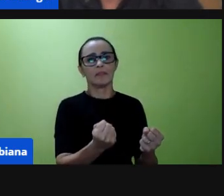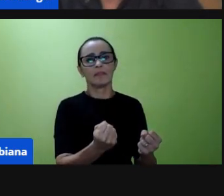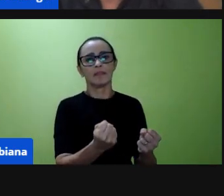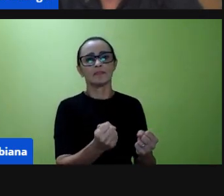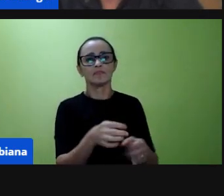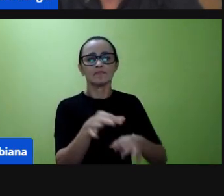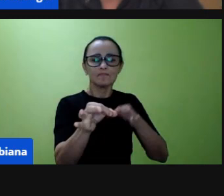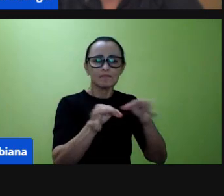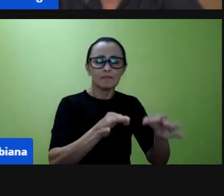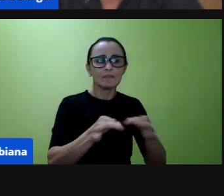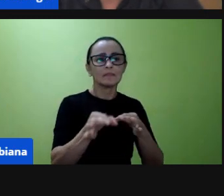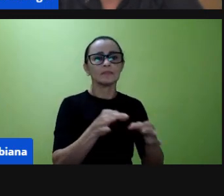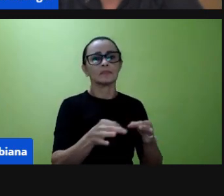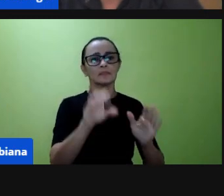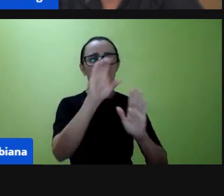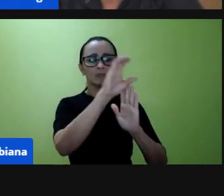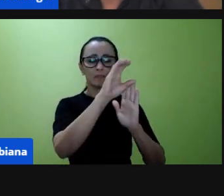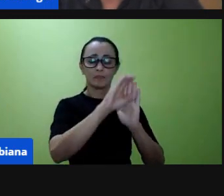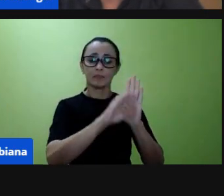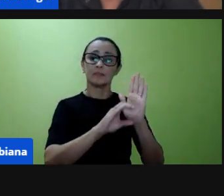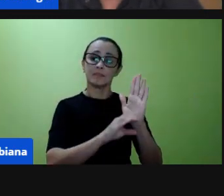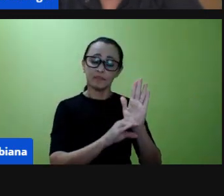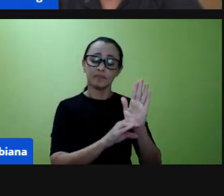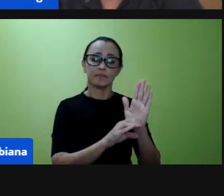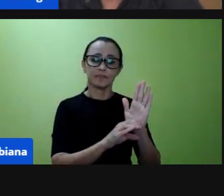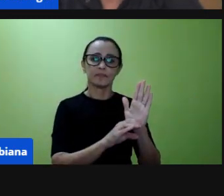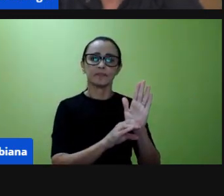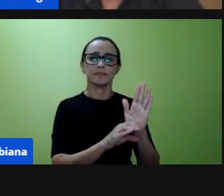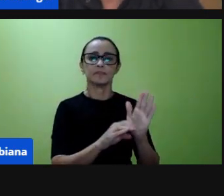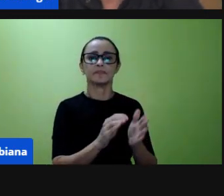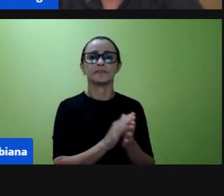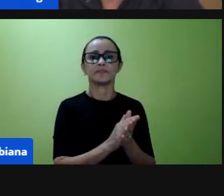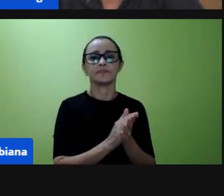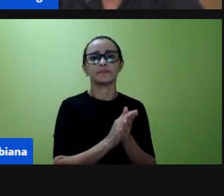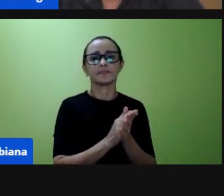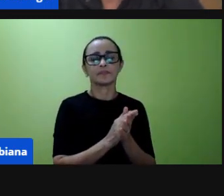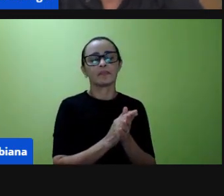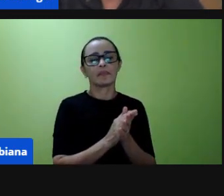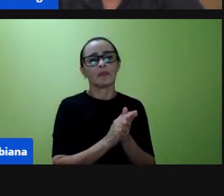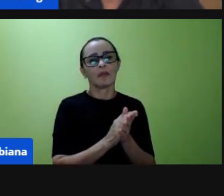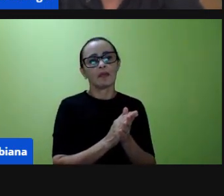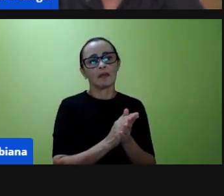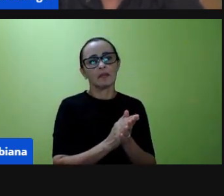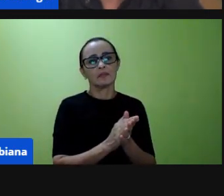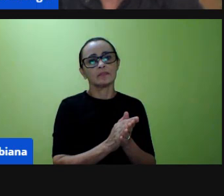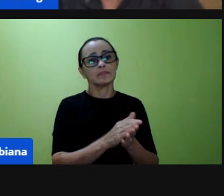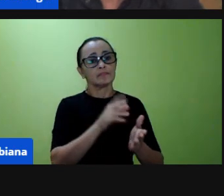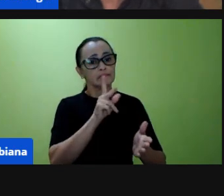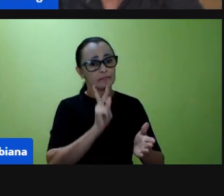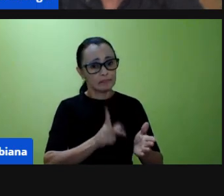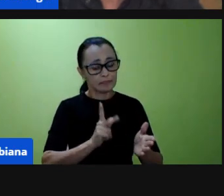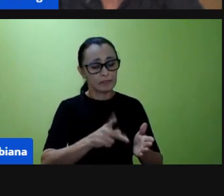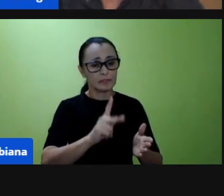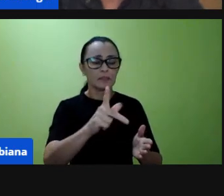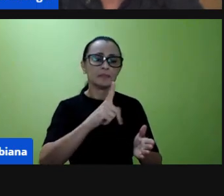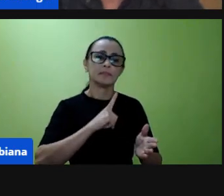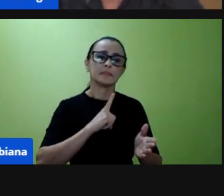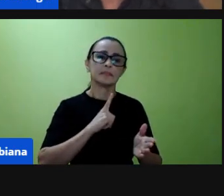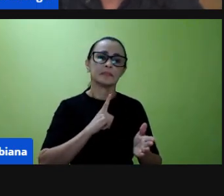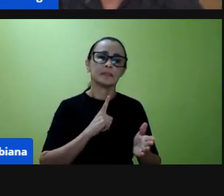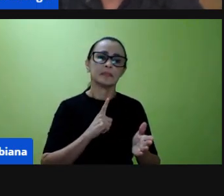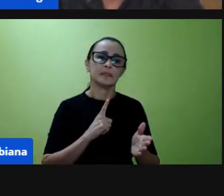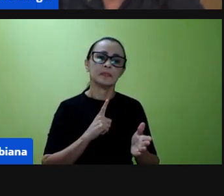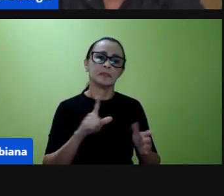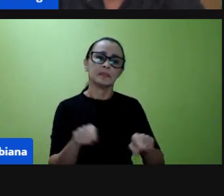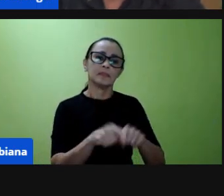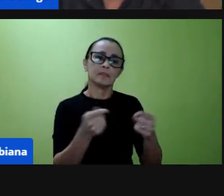conhecimento a partir dessa... Nós já fazíamos isso antes, com certeza, mas agora isso ficou muito